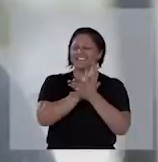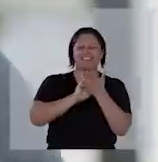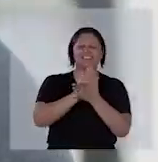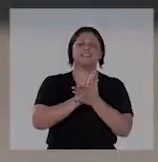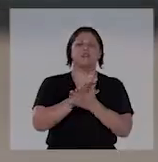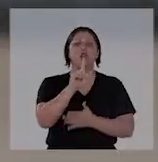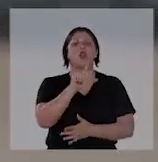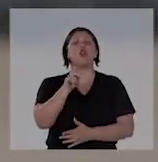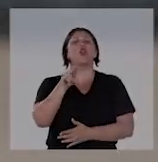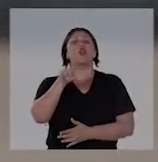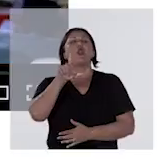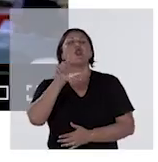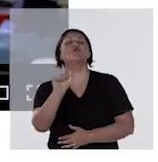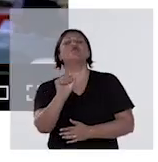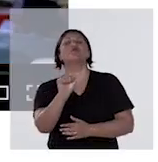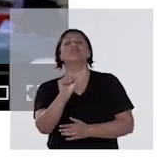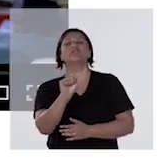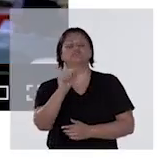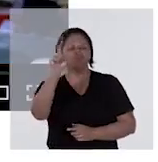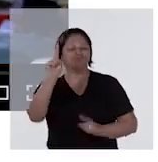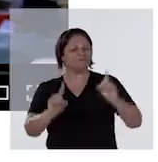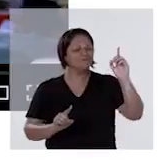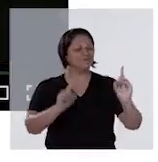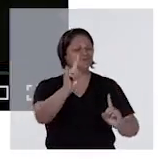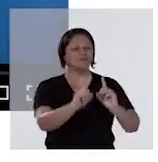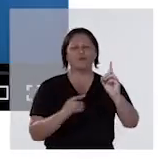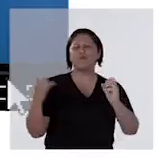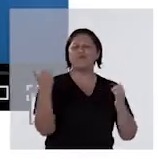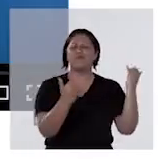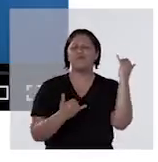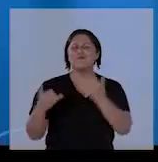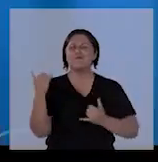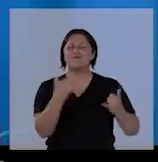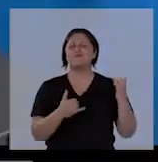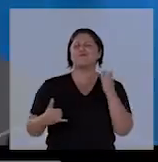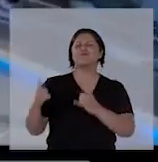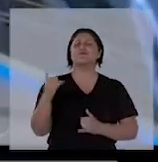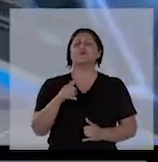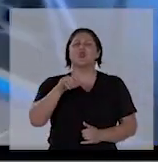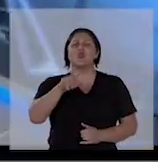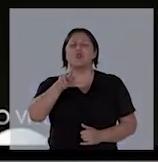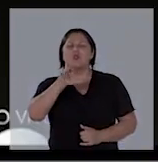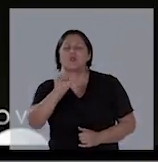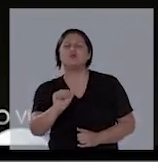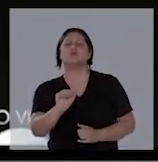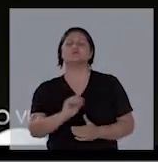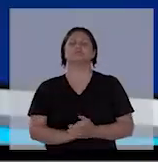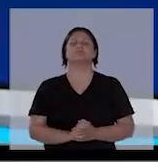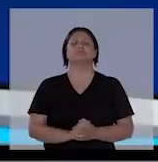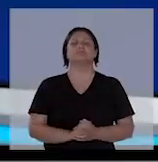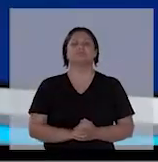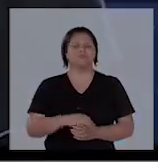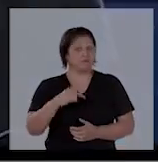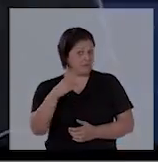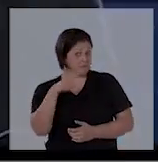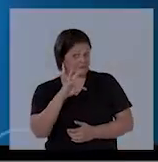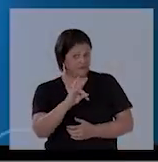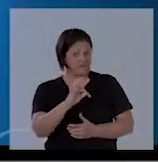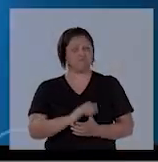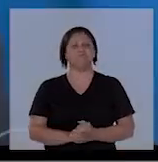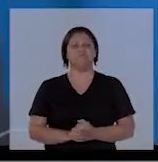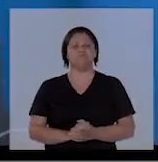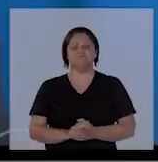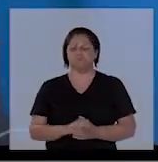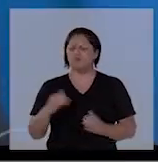ódio e sem perseguição lula lula lula lula o dia inteiro lula lula lula lula